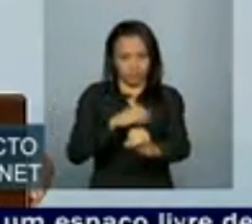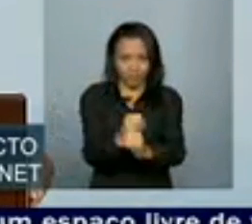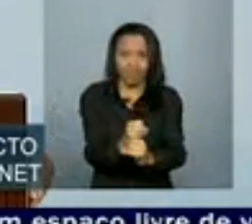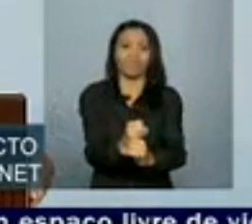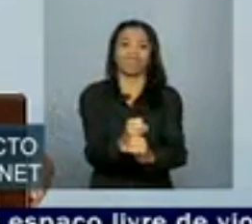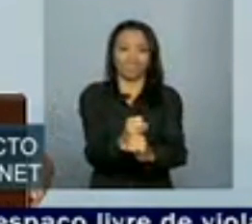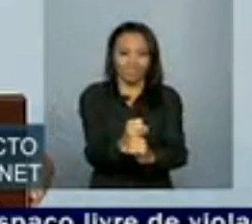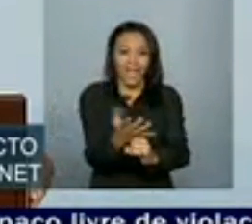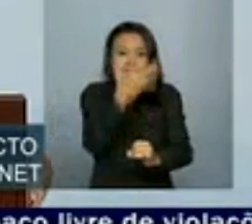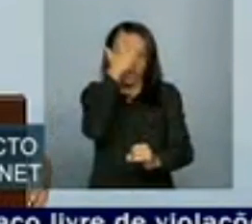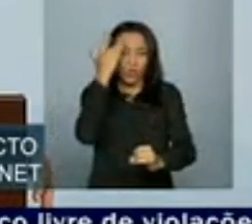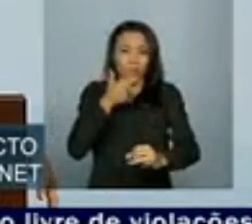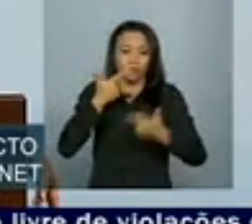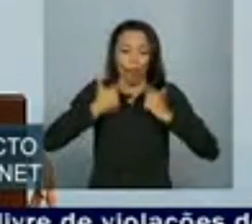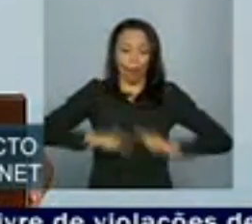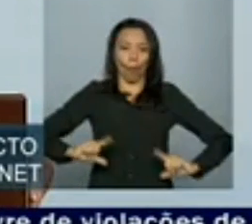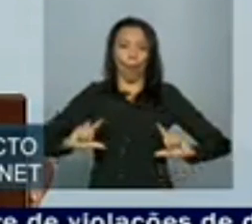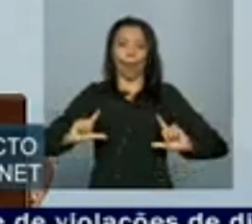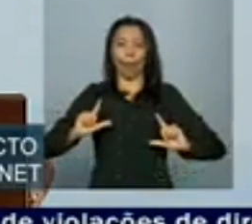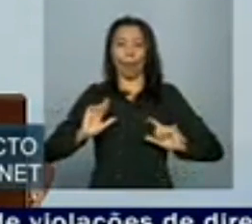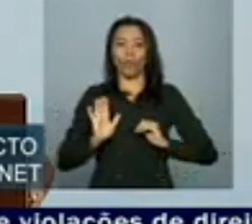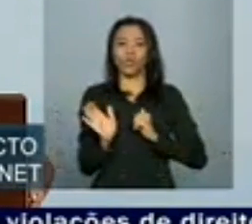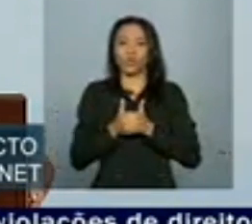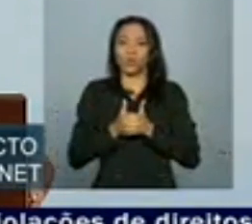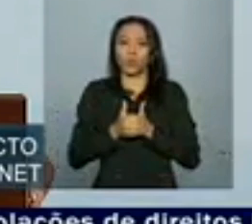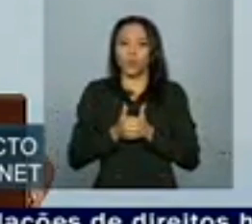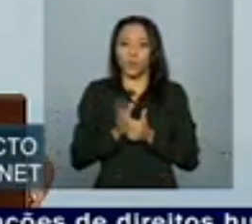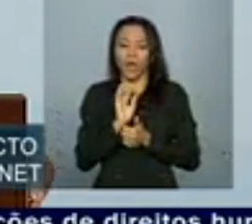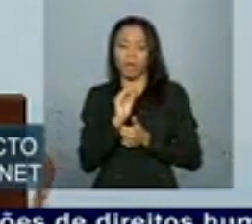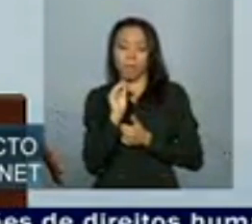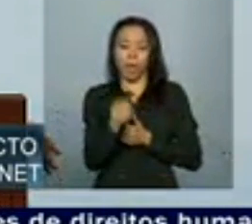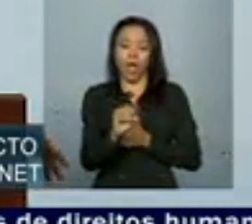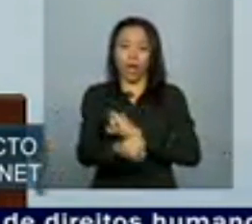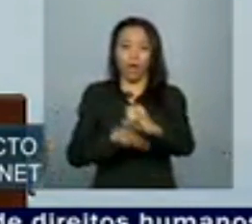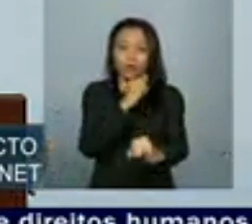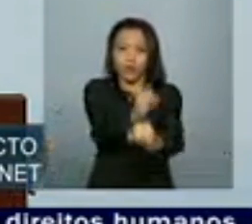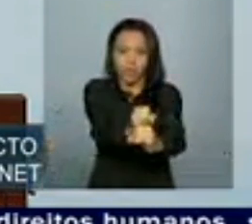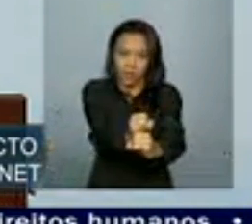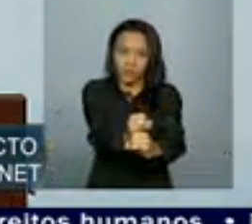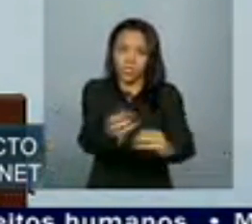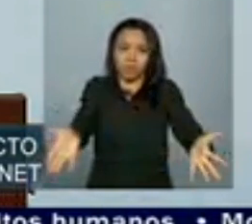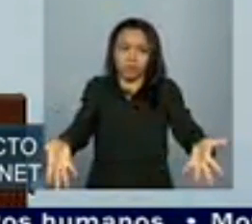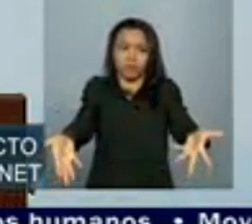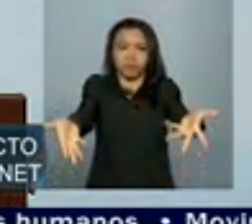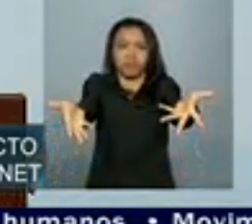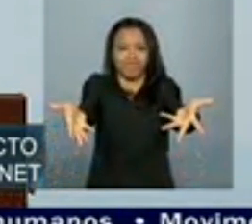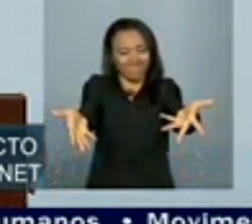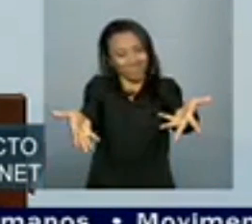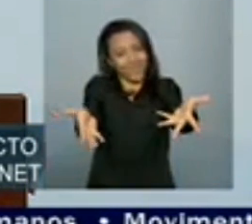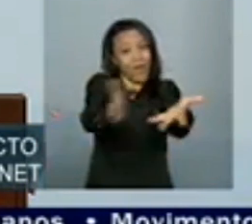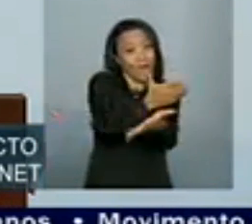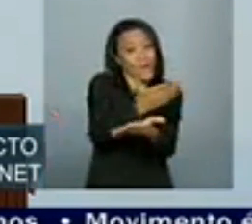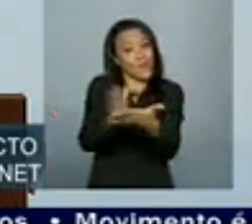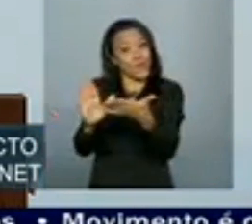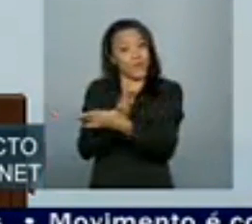Escondidas no anonimato que as redes sociais permitem ou no distanciamento que promovem, algumas pessoas